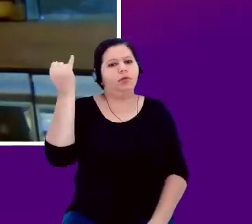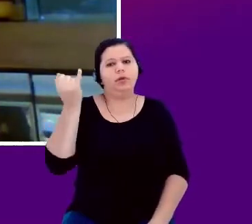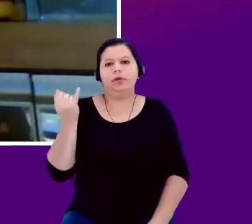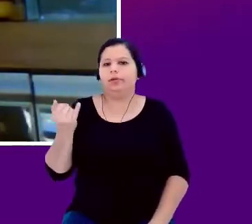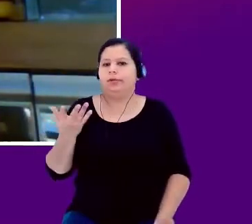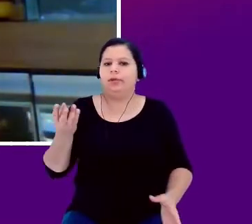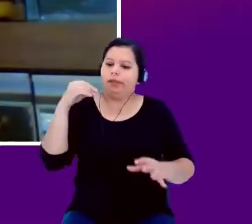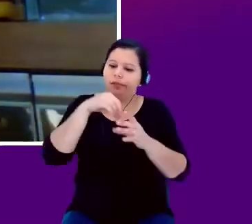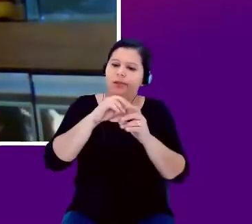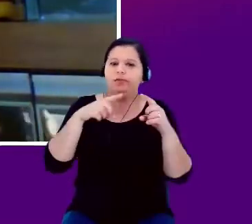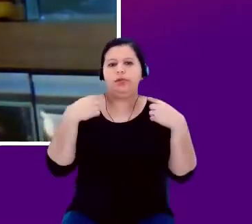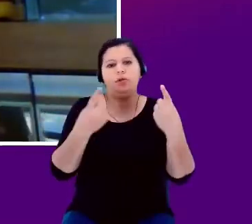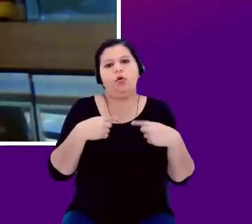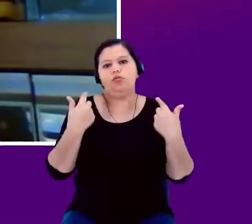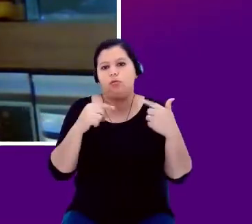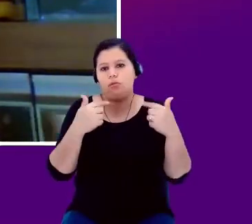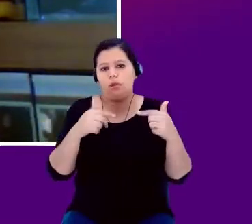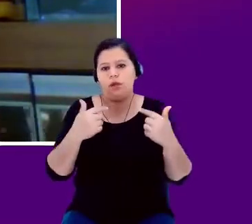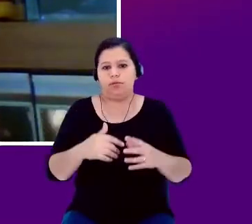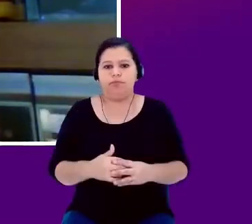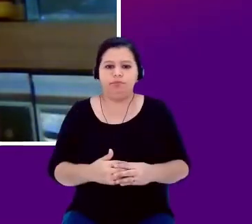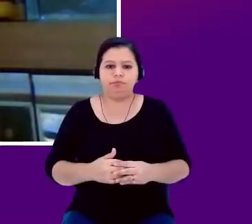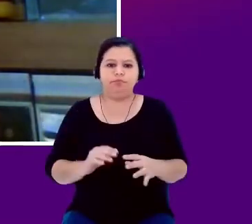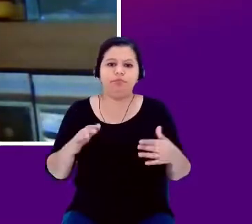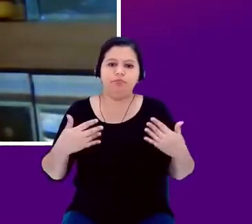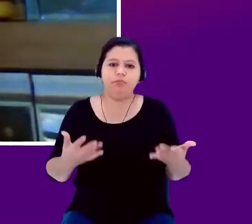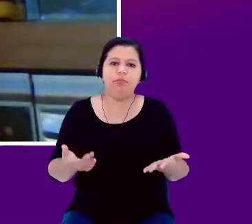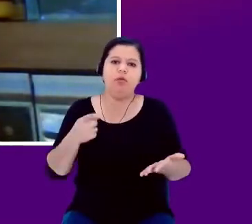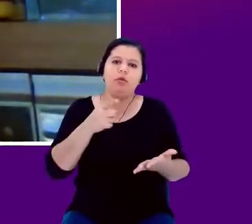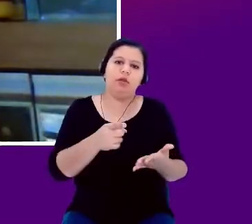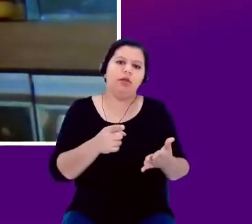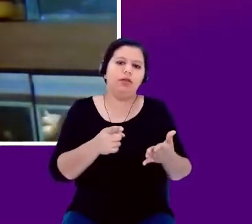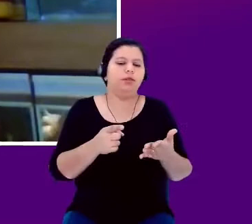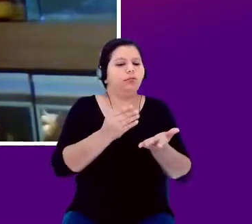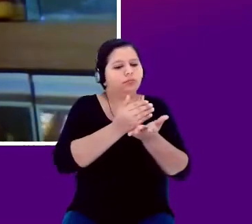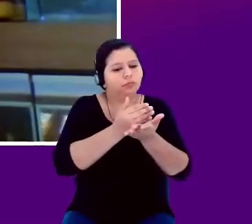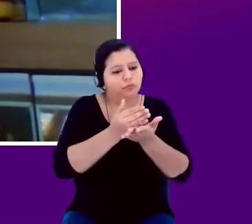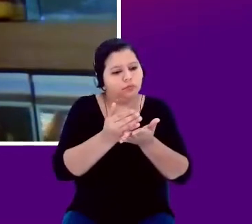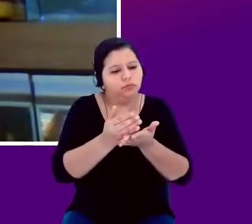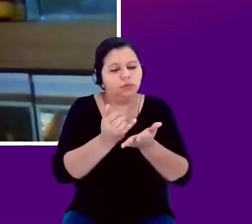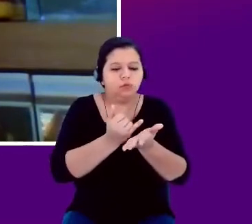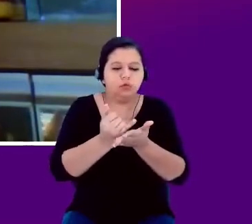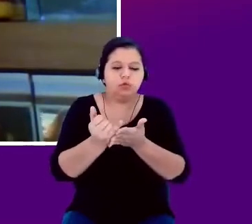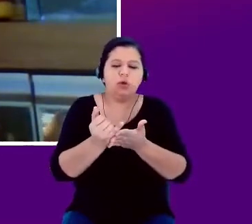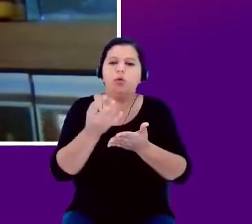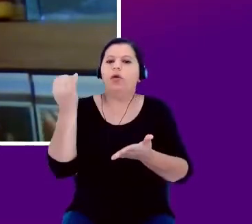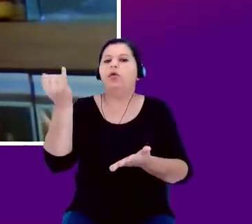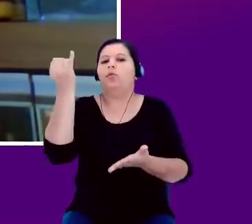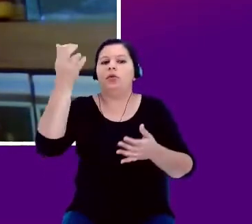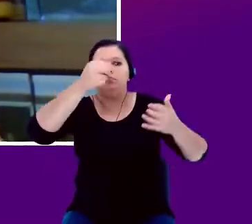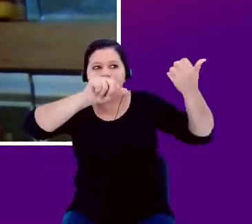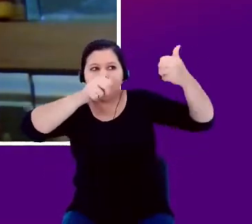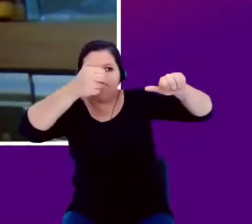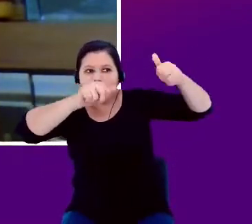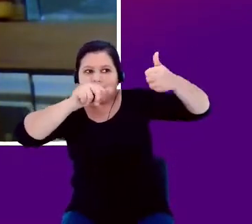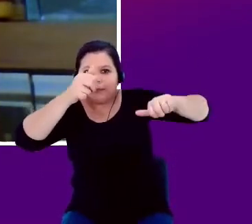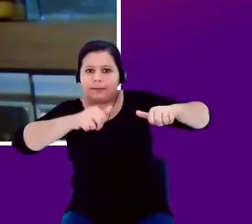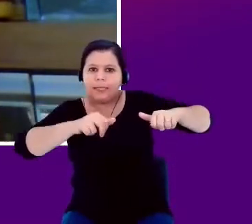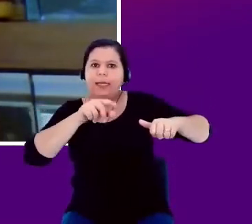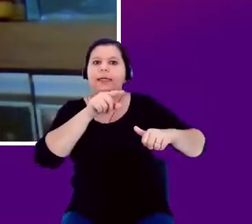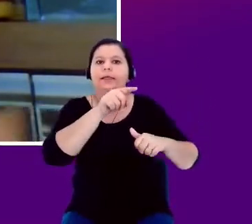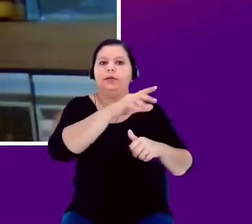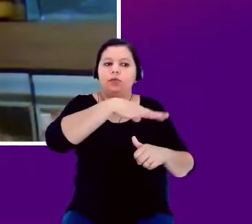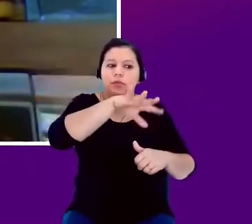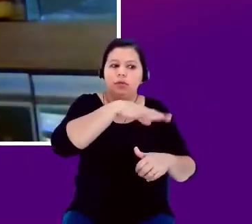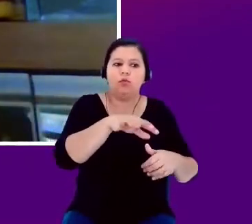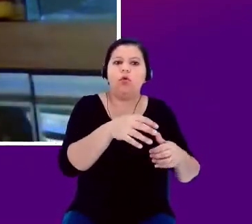atividade. Então, me parece que nessa pequena introdução é importante analisar que os reflexos para o setor segurador